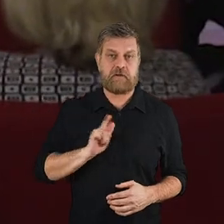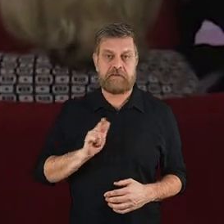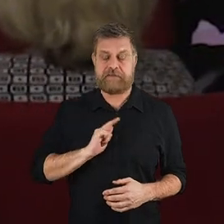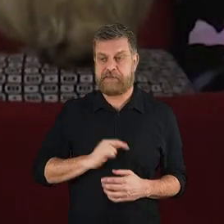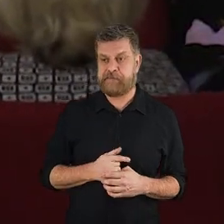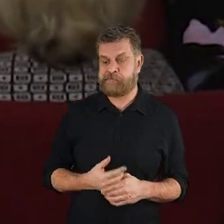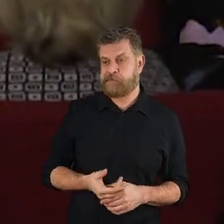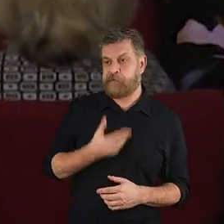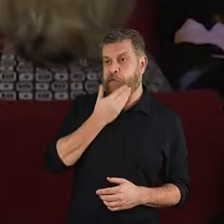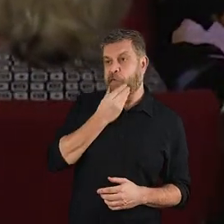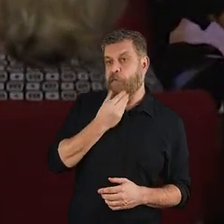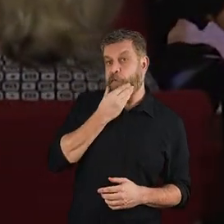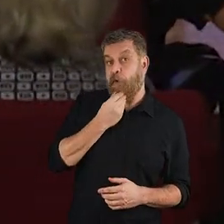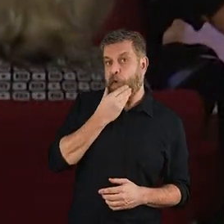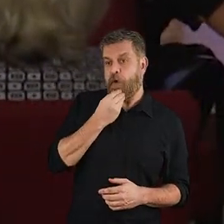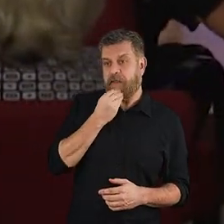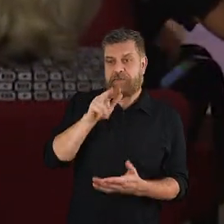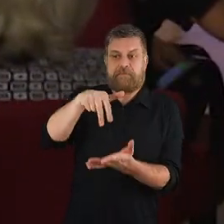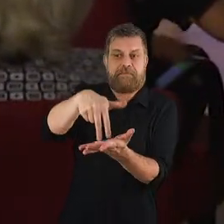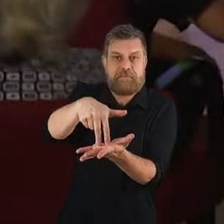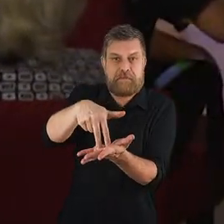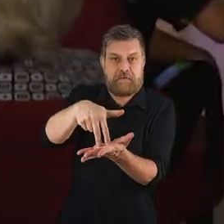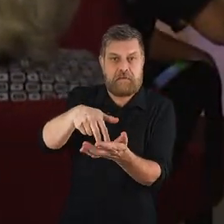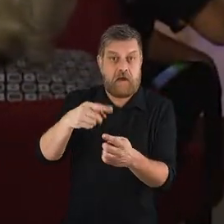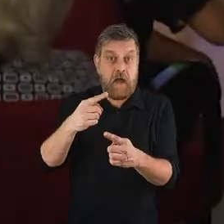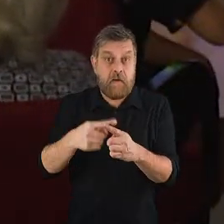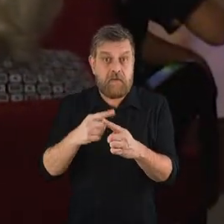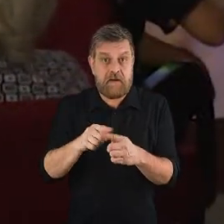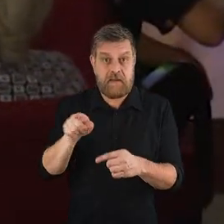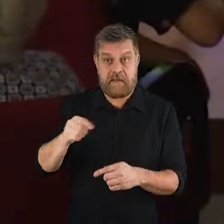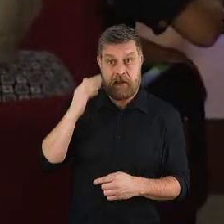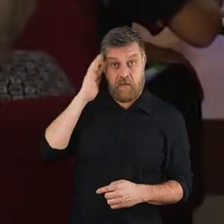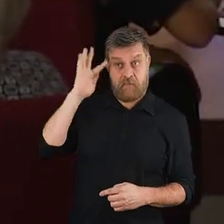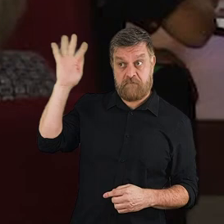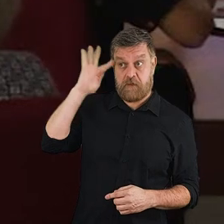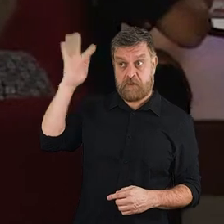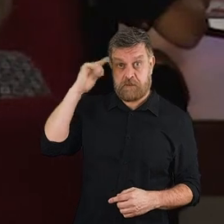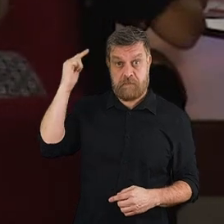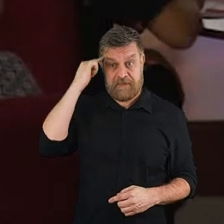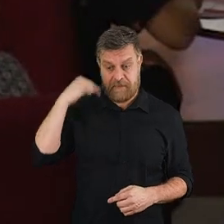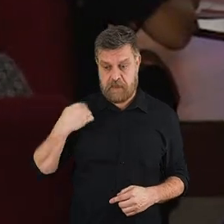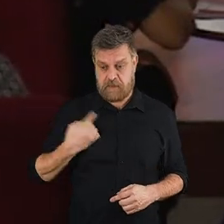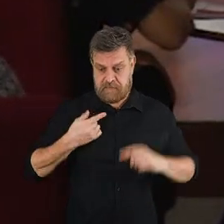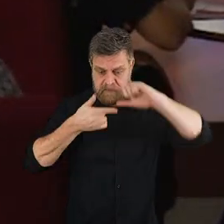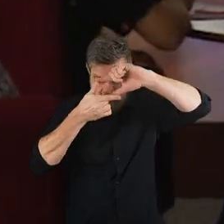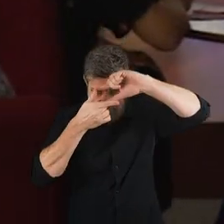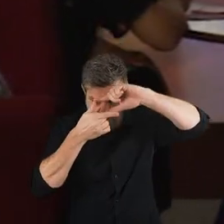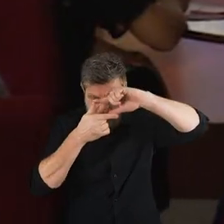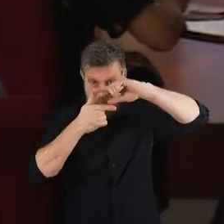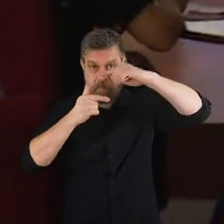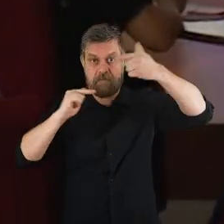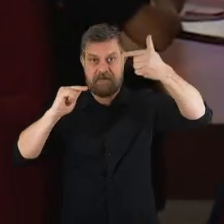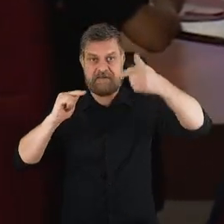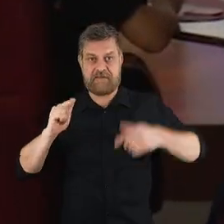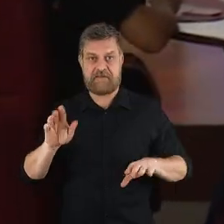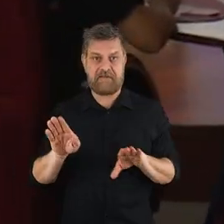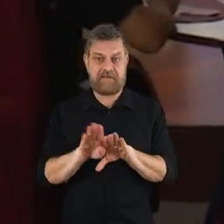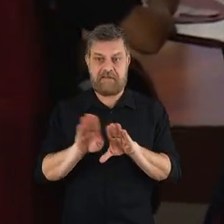Derrida, eu não posso aqui falar o homem, né, porque afinal de contas ele dizia, bom, nós temos que desconstruir a lógica